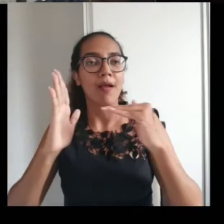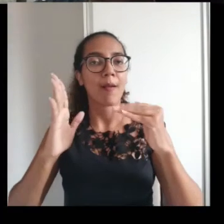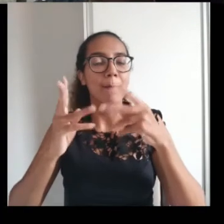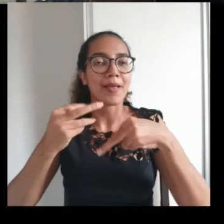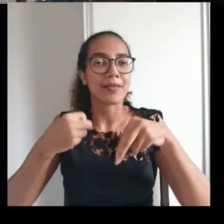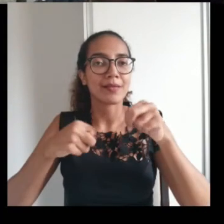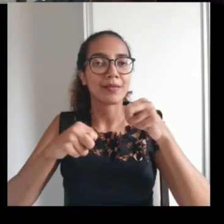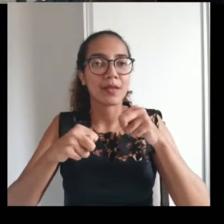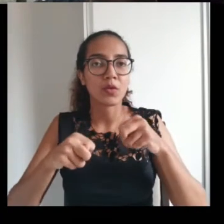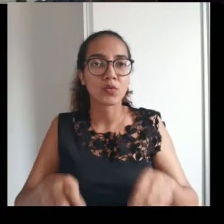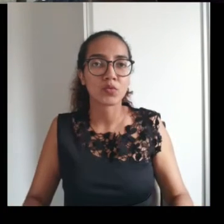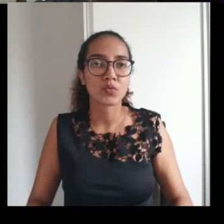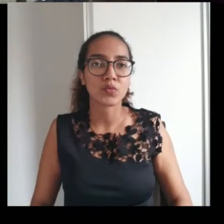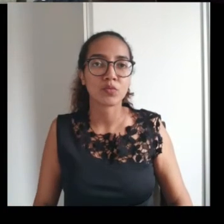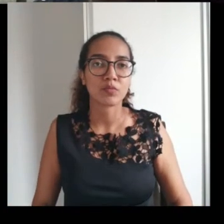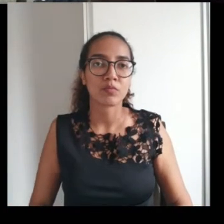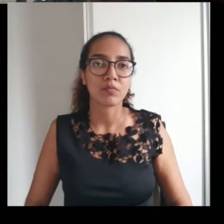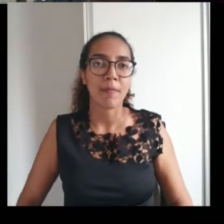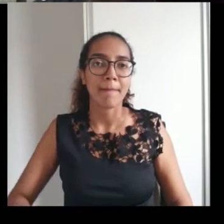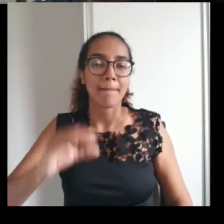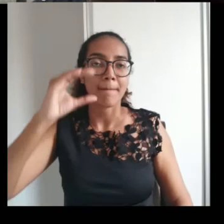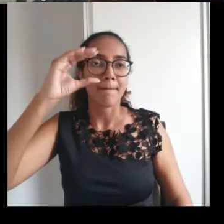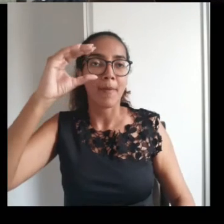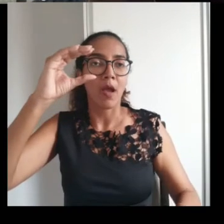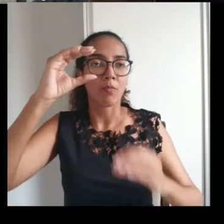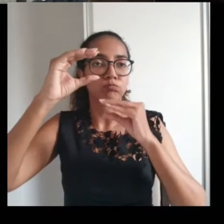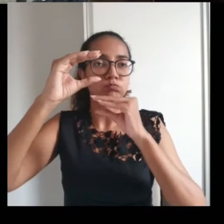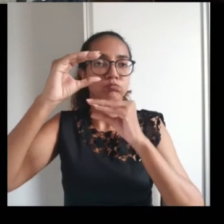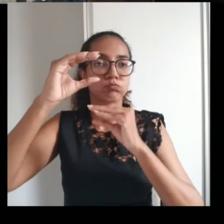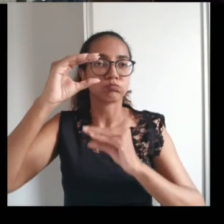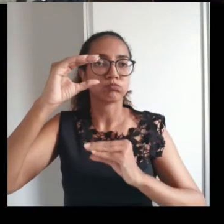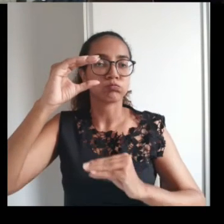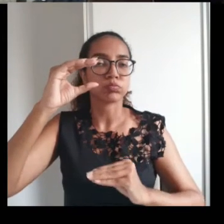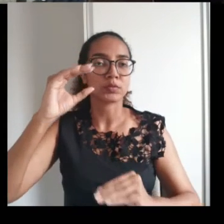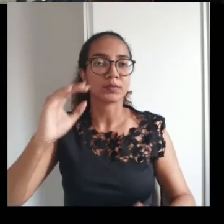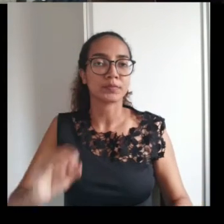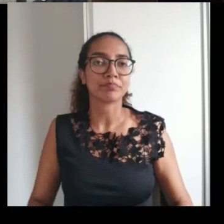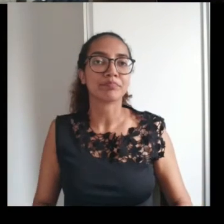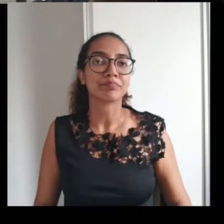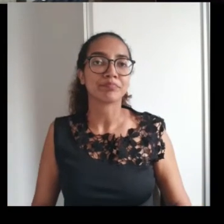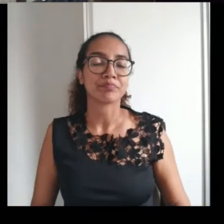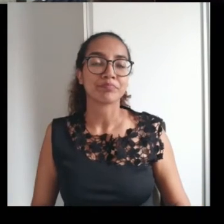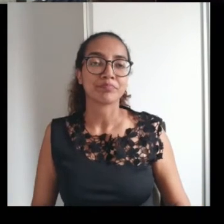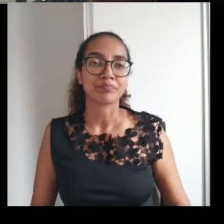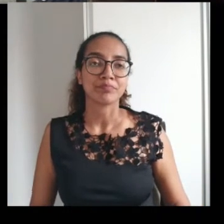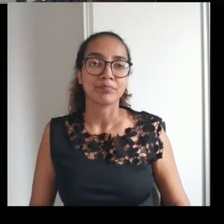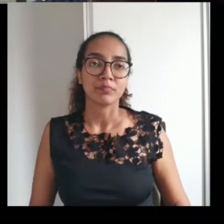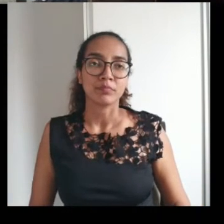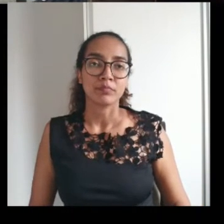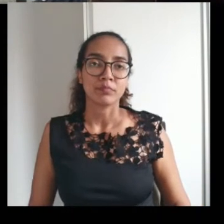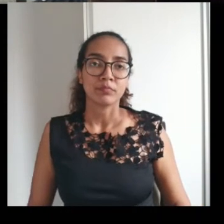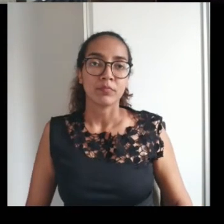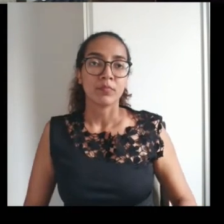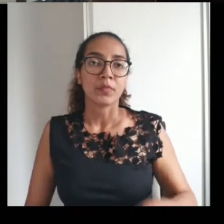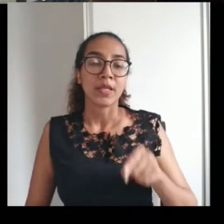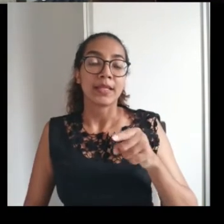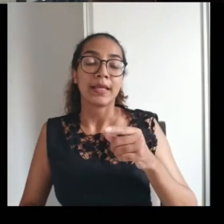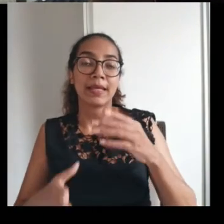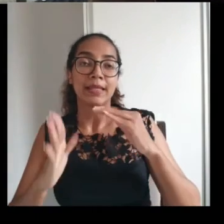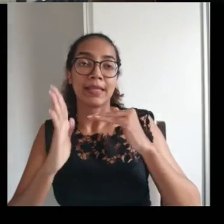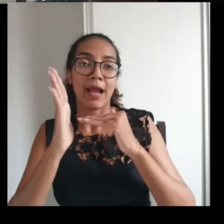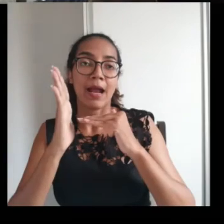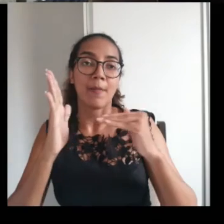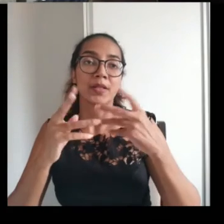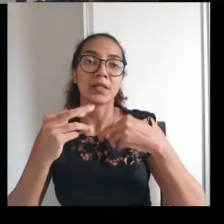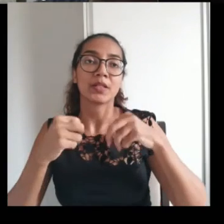exato, aqui, na camada de negócio, que aí vai incluir os cadastros, né? E as classes